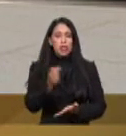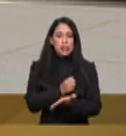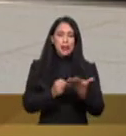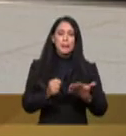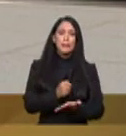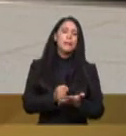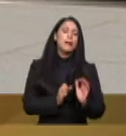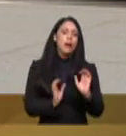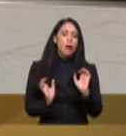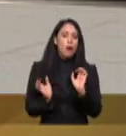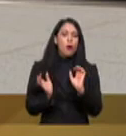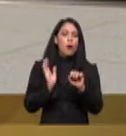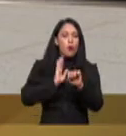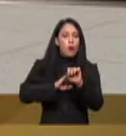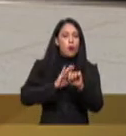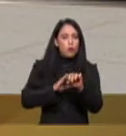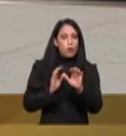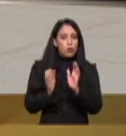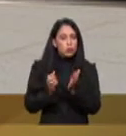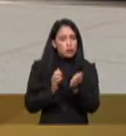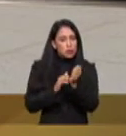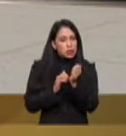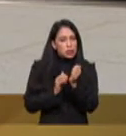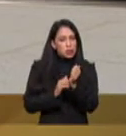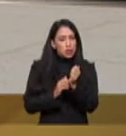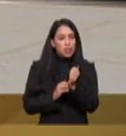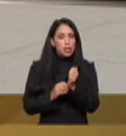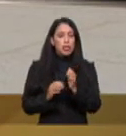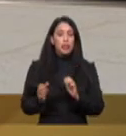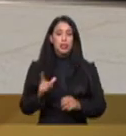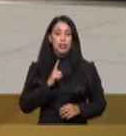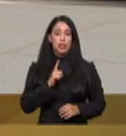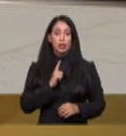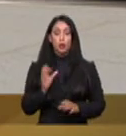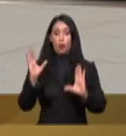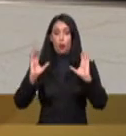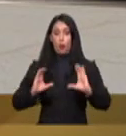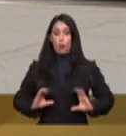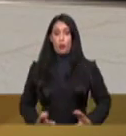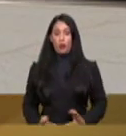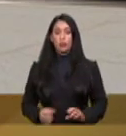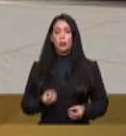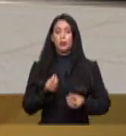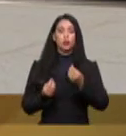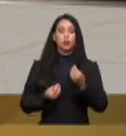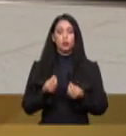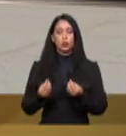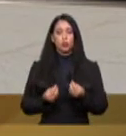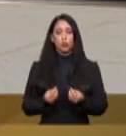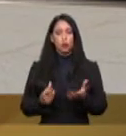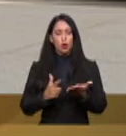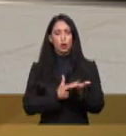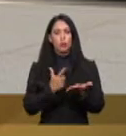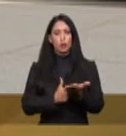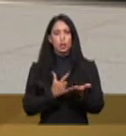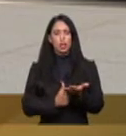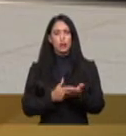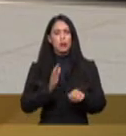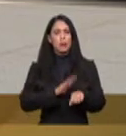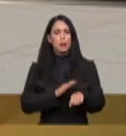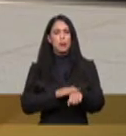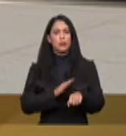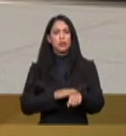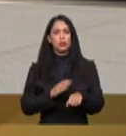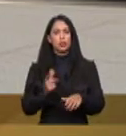comerciais ocultas de extração de informações, a predição de comportamentos e de vendas. No livro A Era do Capitalismo